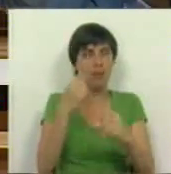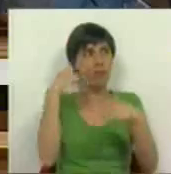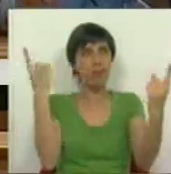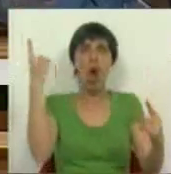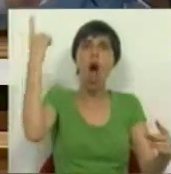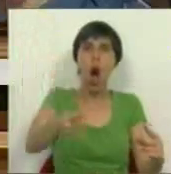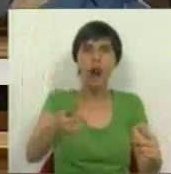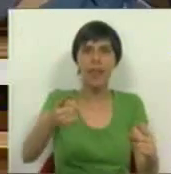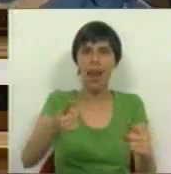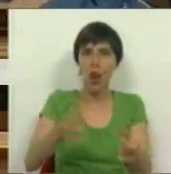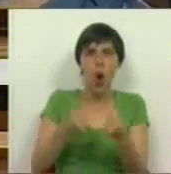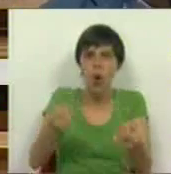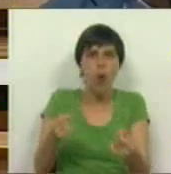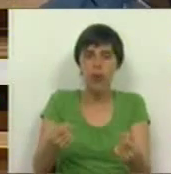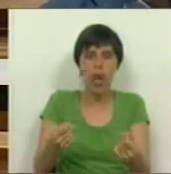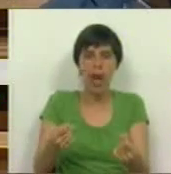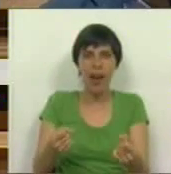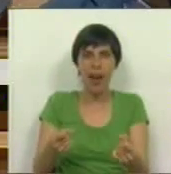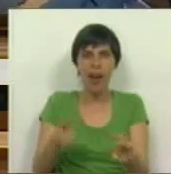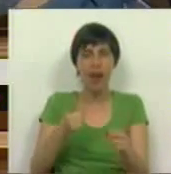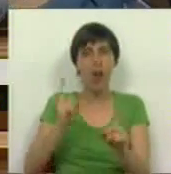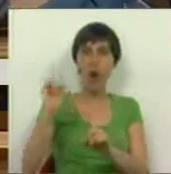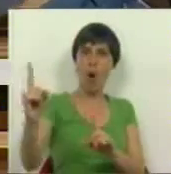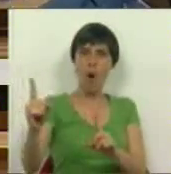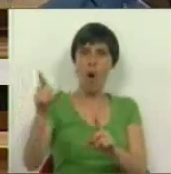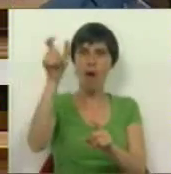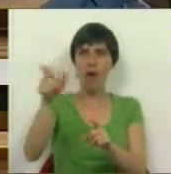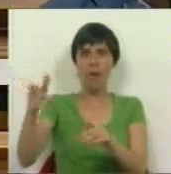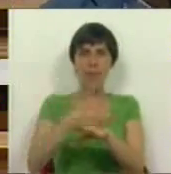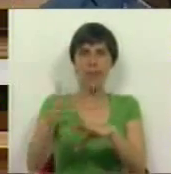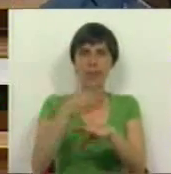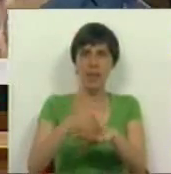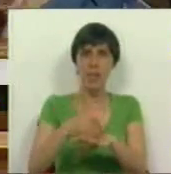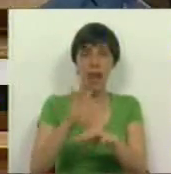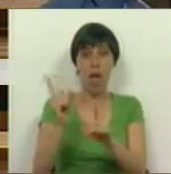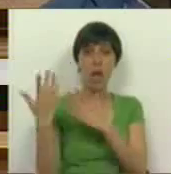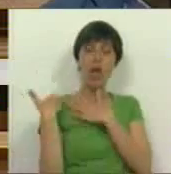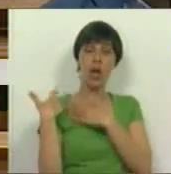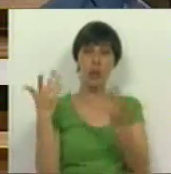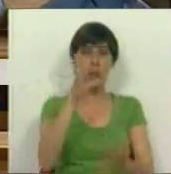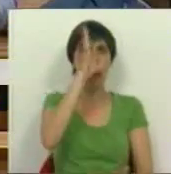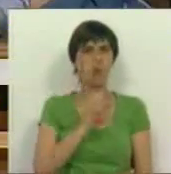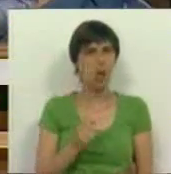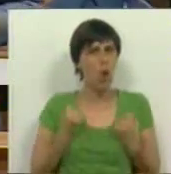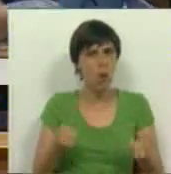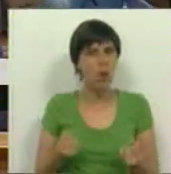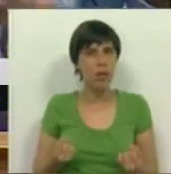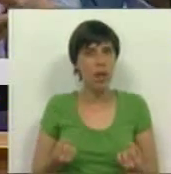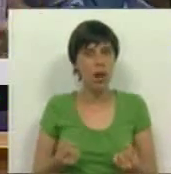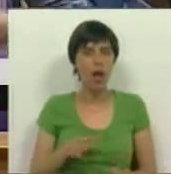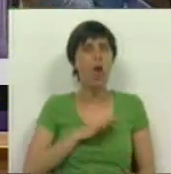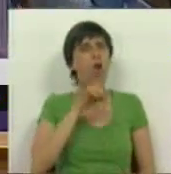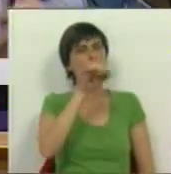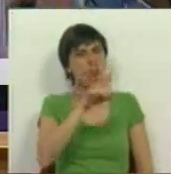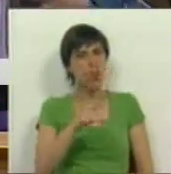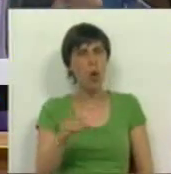transmitem uma ordem para os seus interlocutores intermédios, que são os responsáveis do Estado. Então, mas os